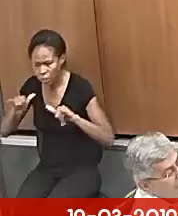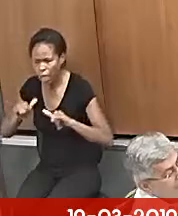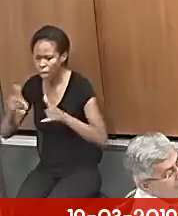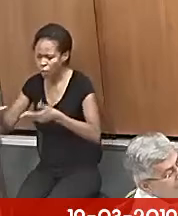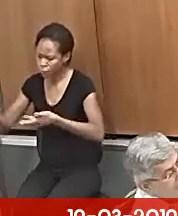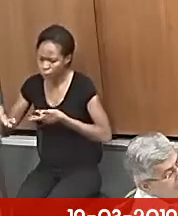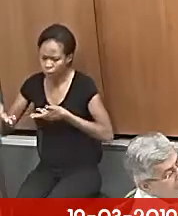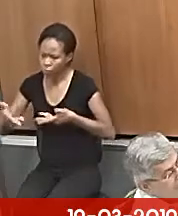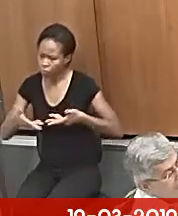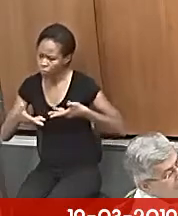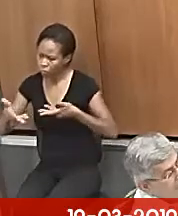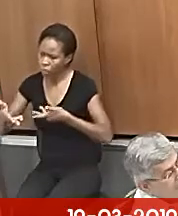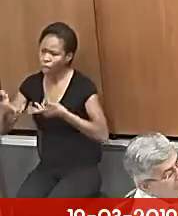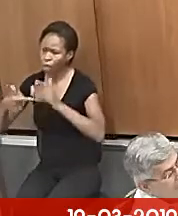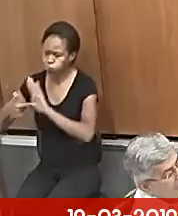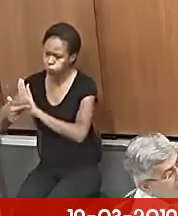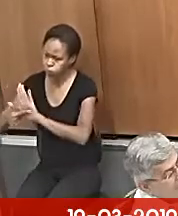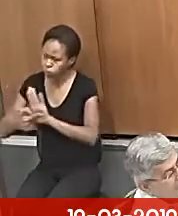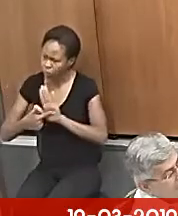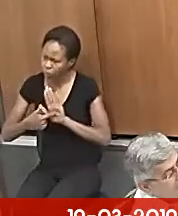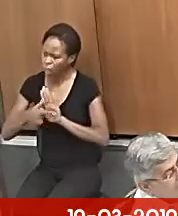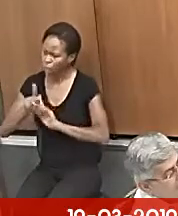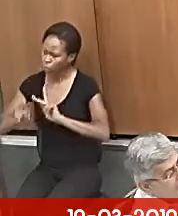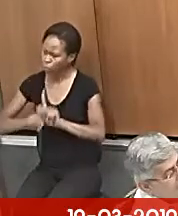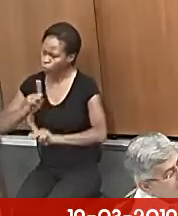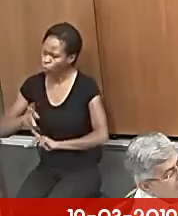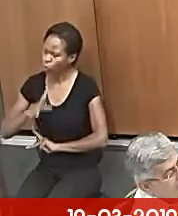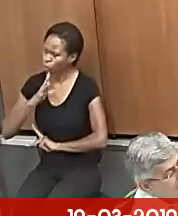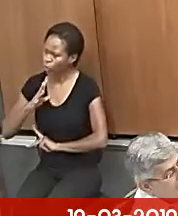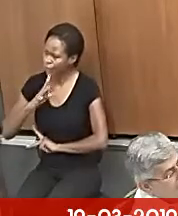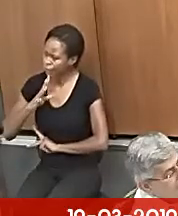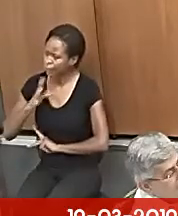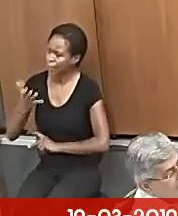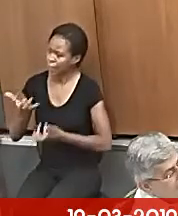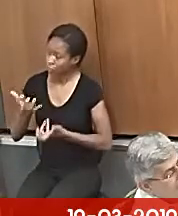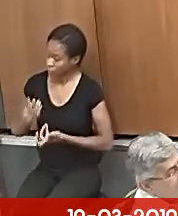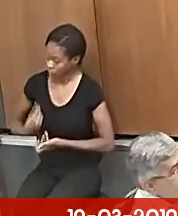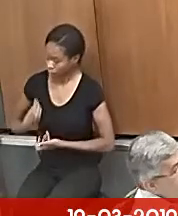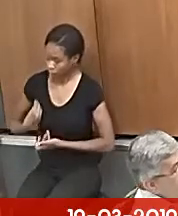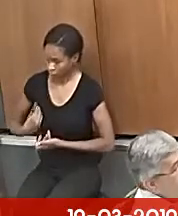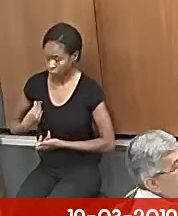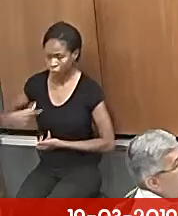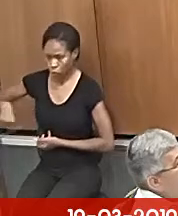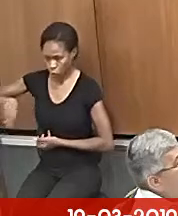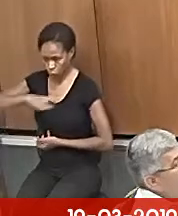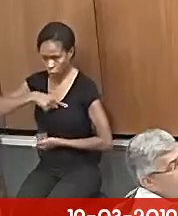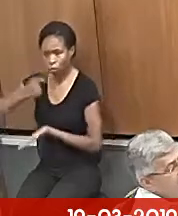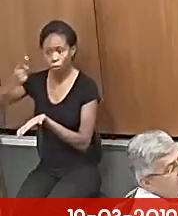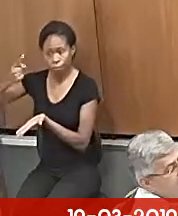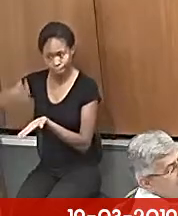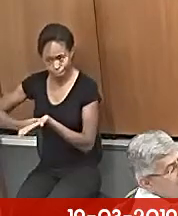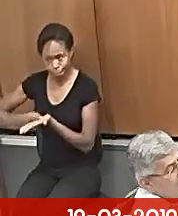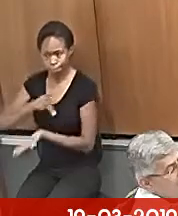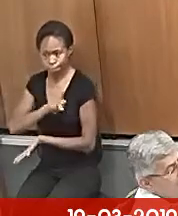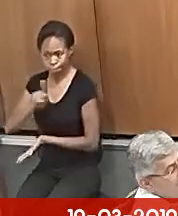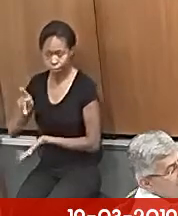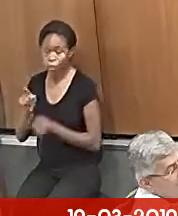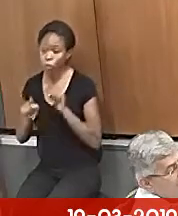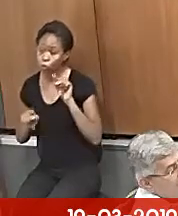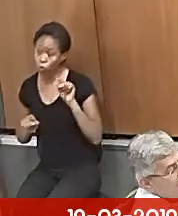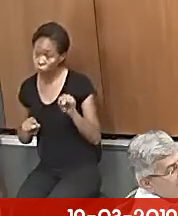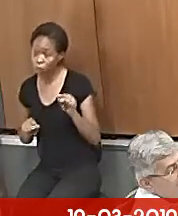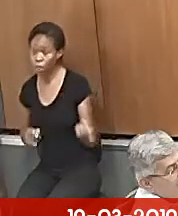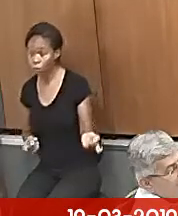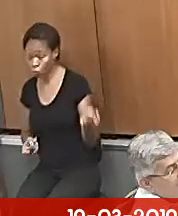dando conhecimento àqueles que queiram participar a gente vai combinar com o presidente e você vai voltar especialmente para